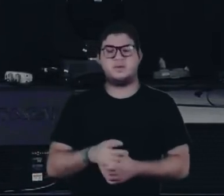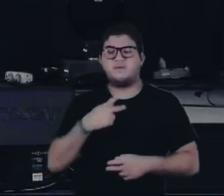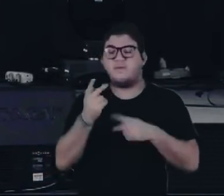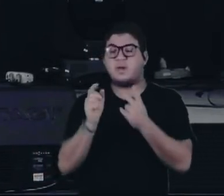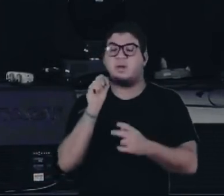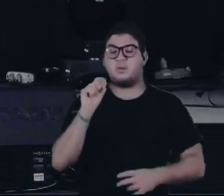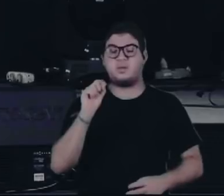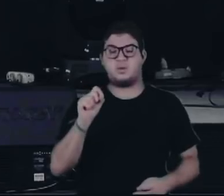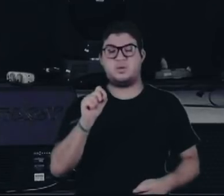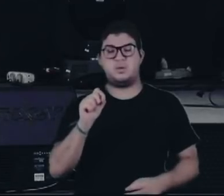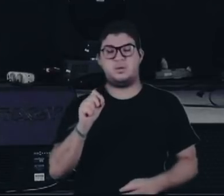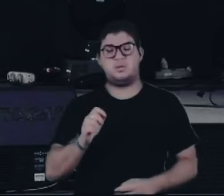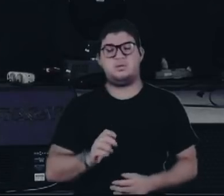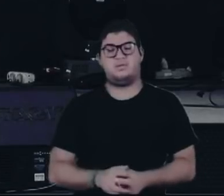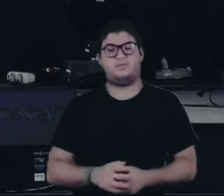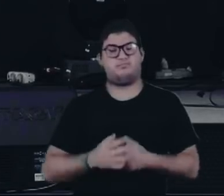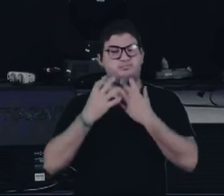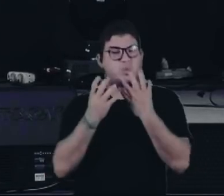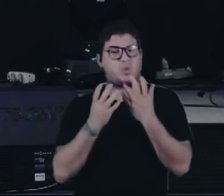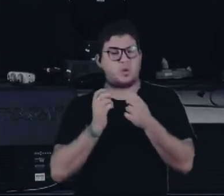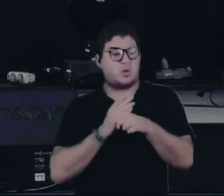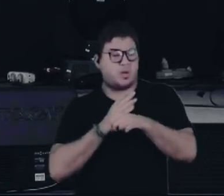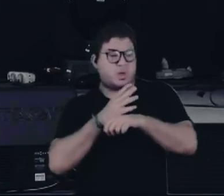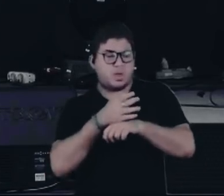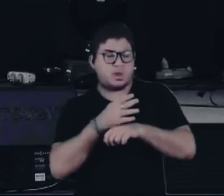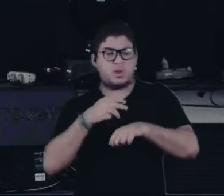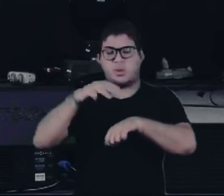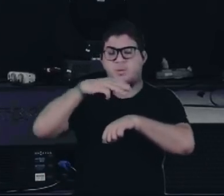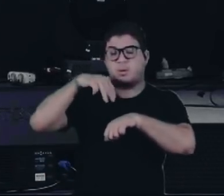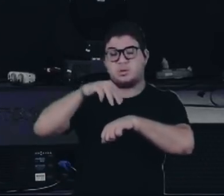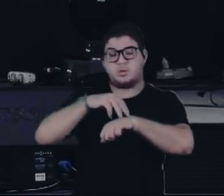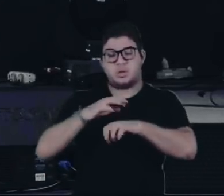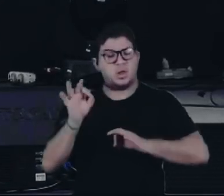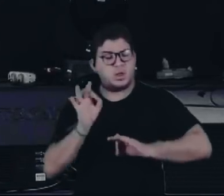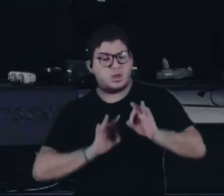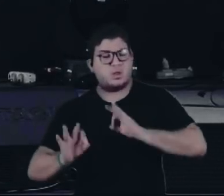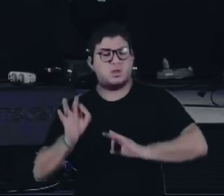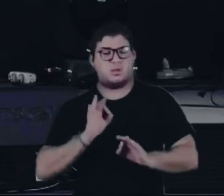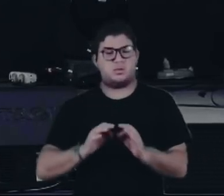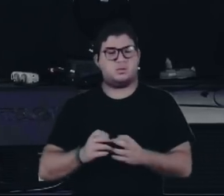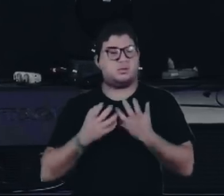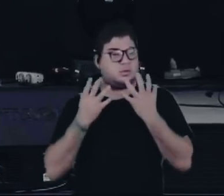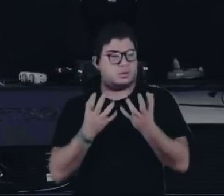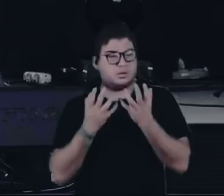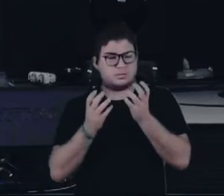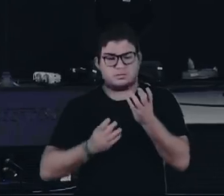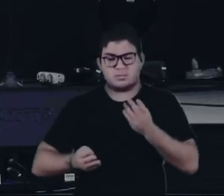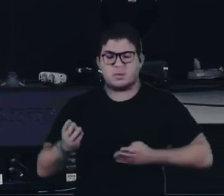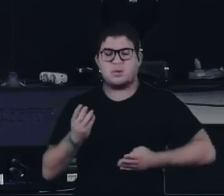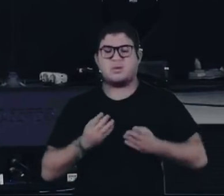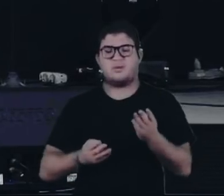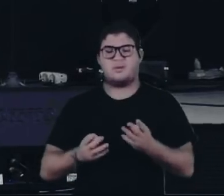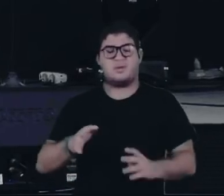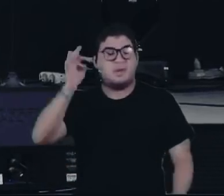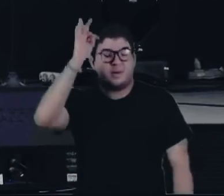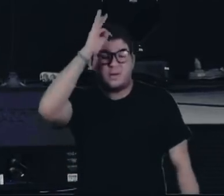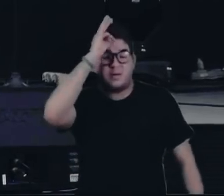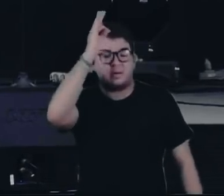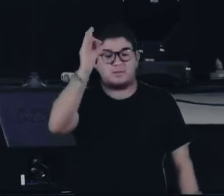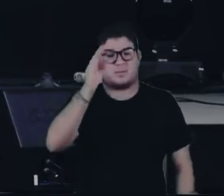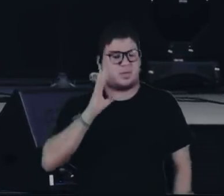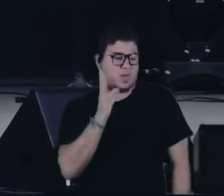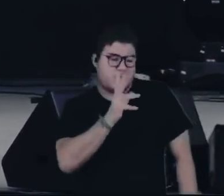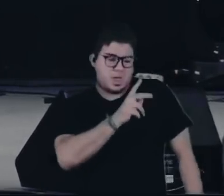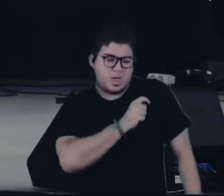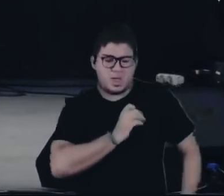assim: eu quero entrar no ministério de limpeza. Eu quero servir. Esse é o meu talento. Eu